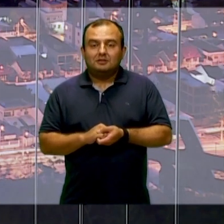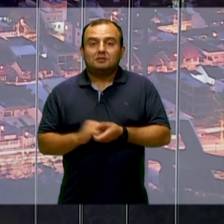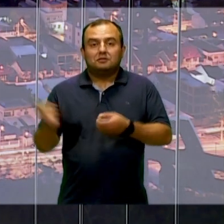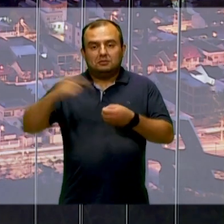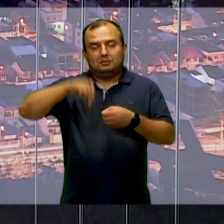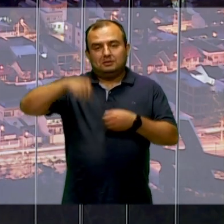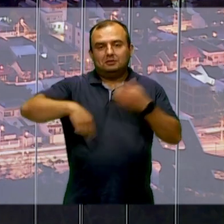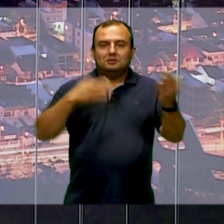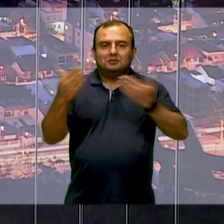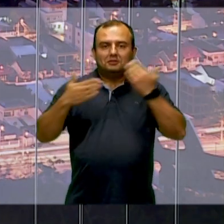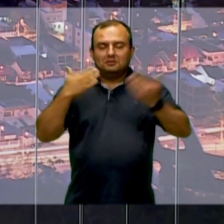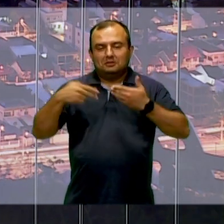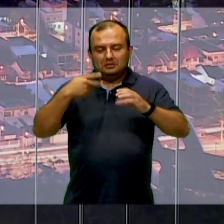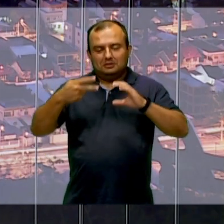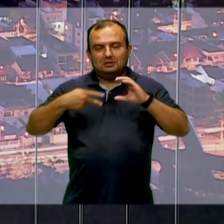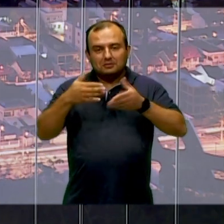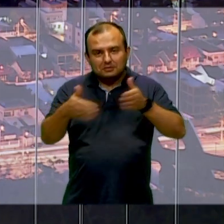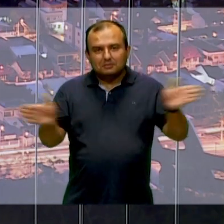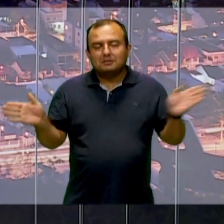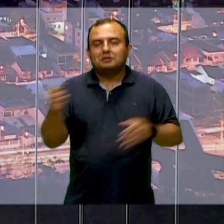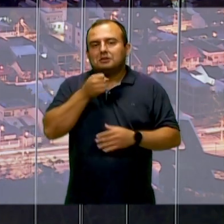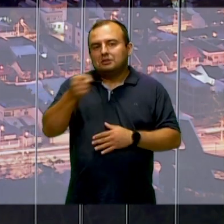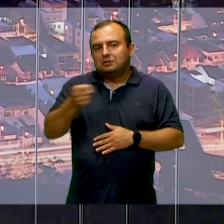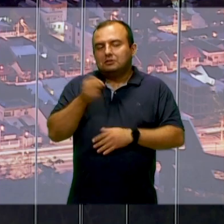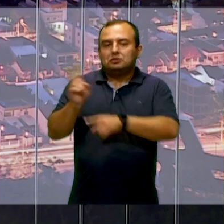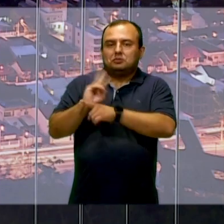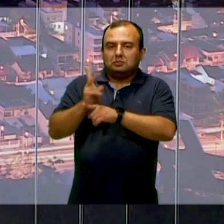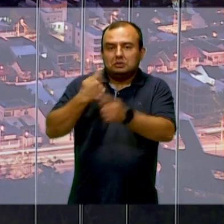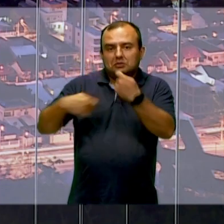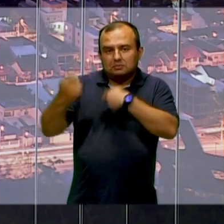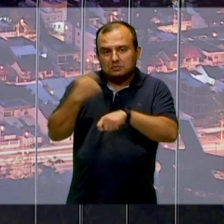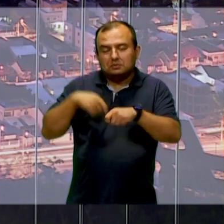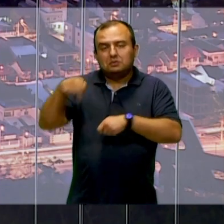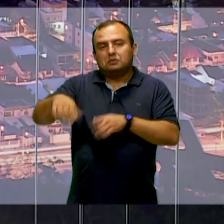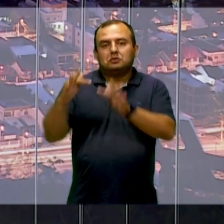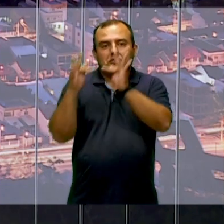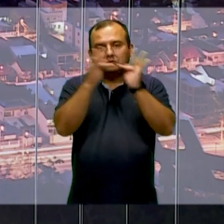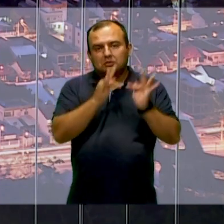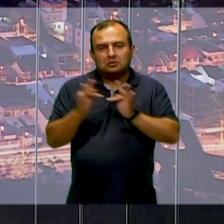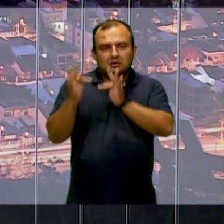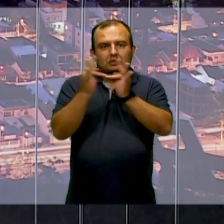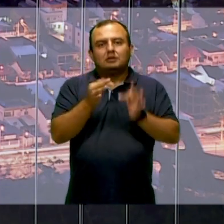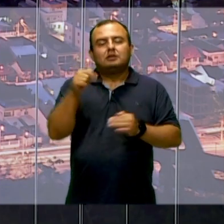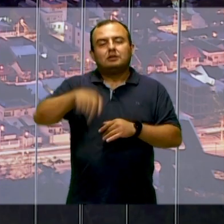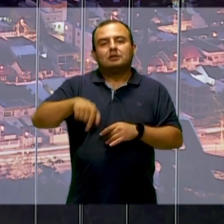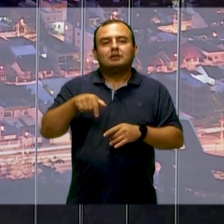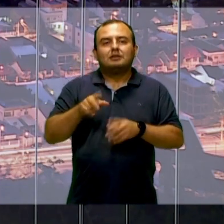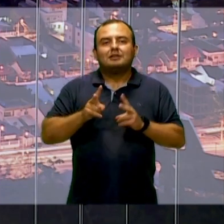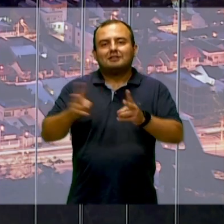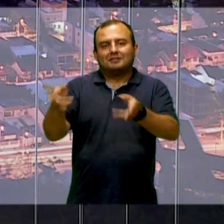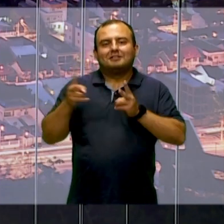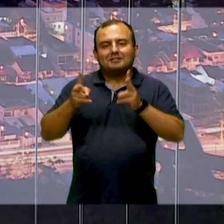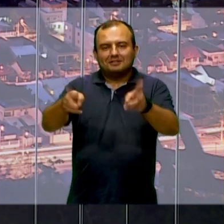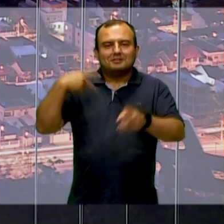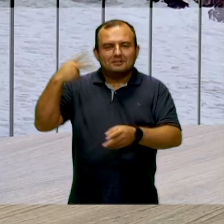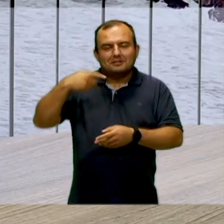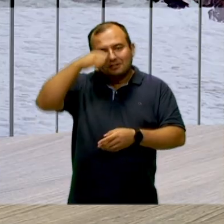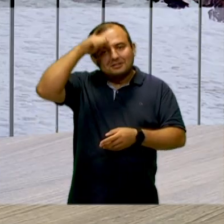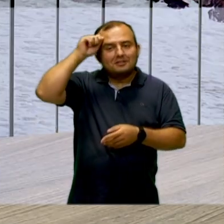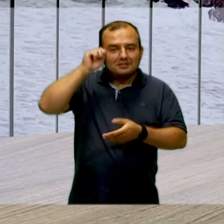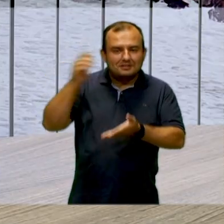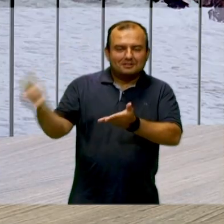Voltamos aqui no Câmara Aberta, que hoje entrevista a superintendente administrativa das fundações, a sempre vereadora Ana